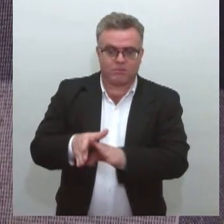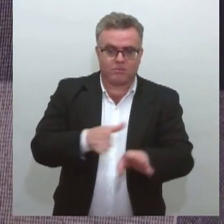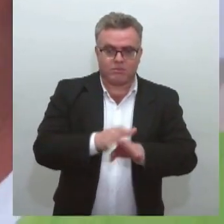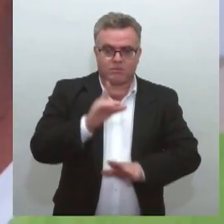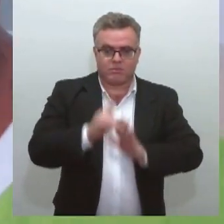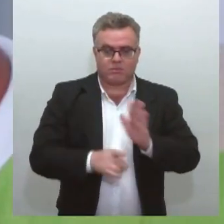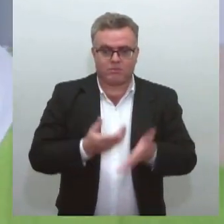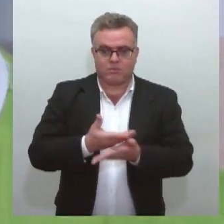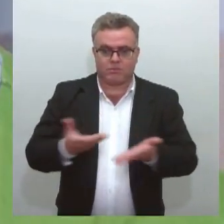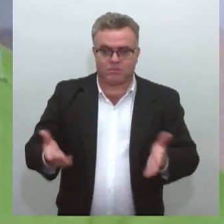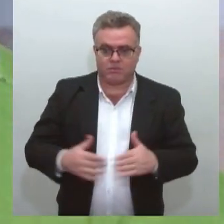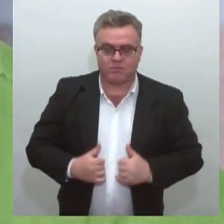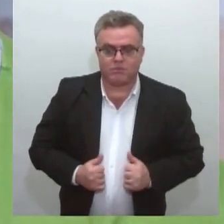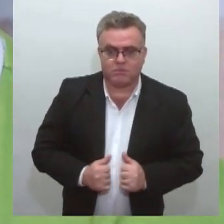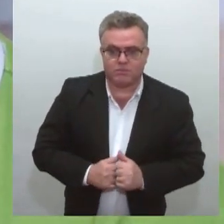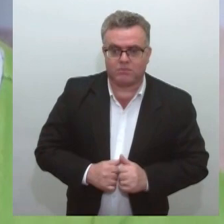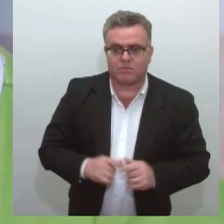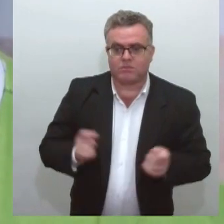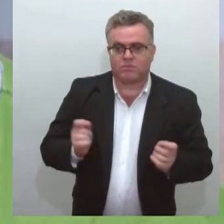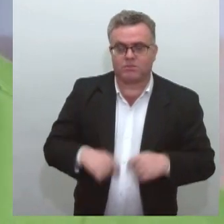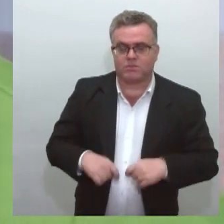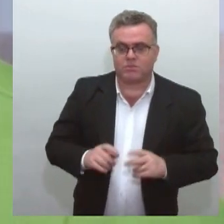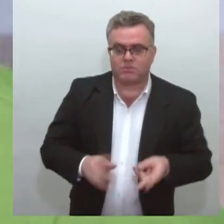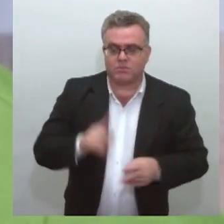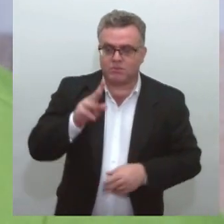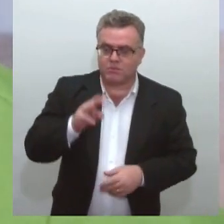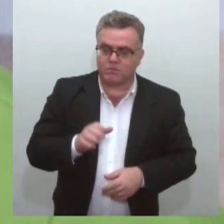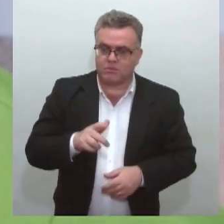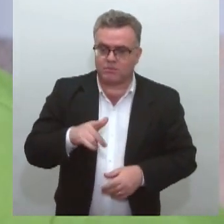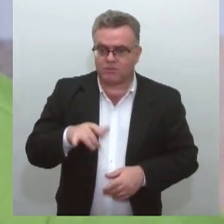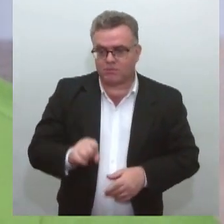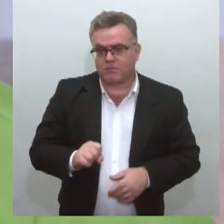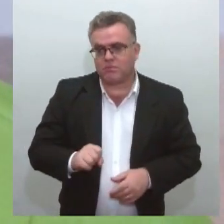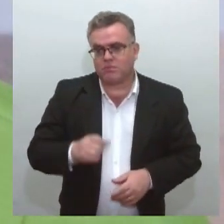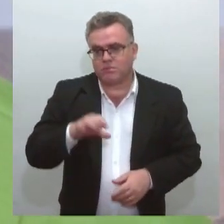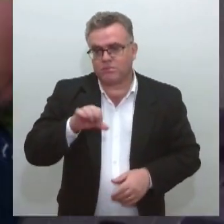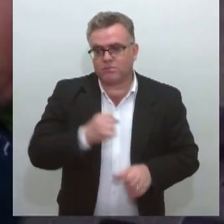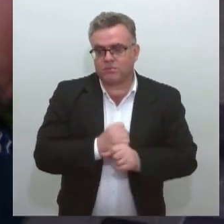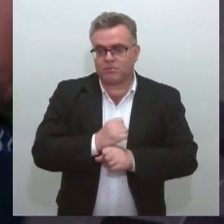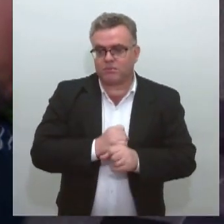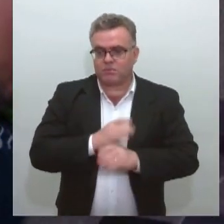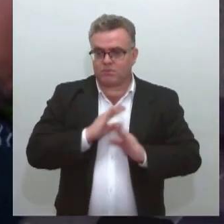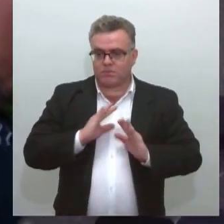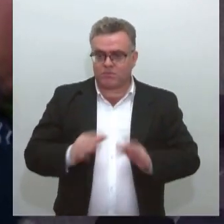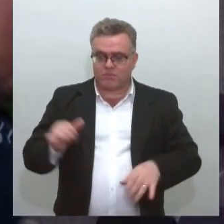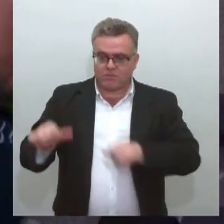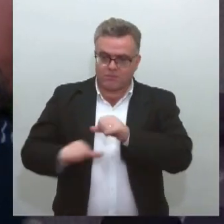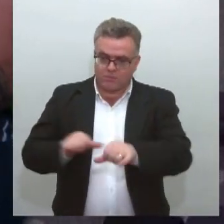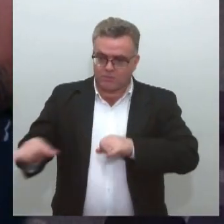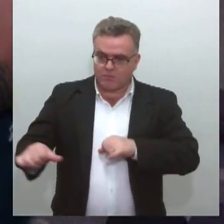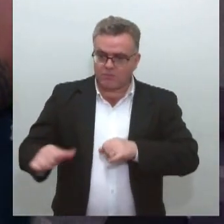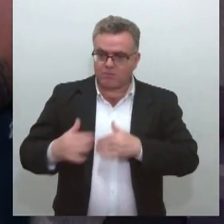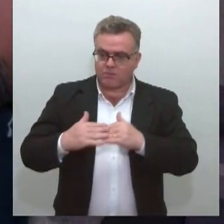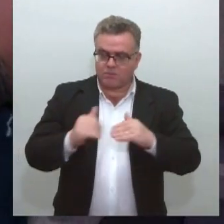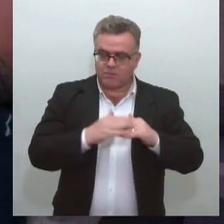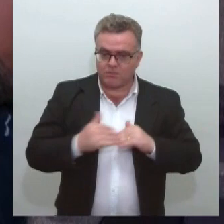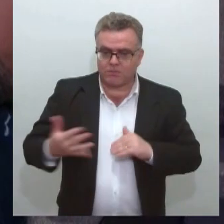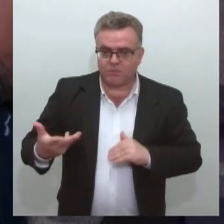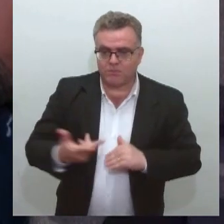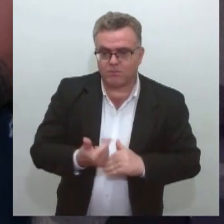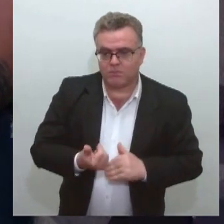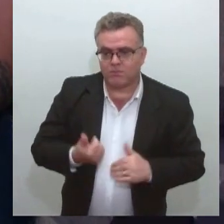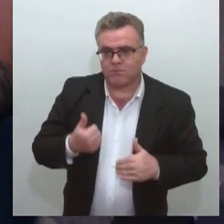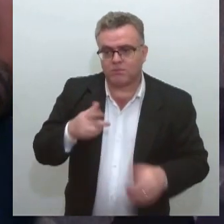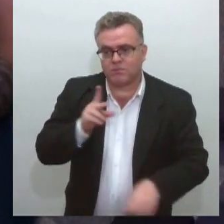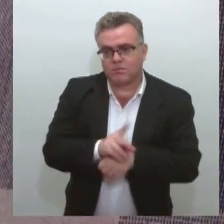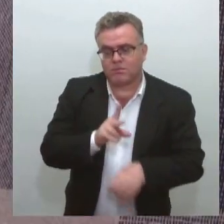pacientes. Elvis, transplantado há quase 9 anos, destaca a importância do acolhimento e do amparo legal proporcionado